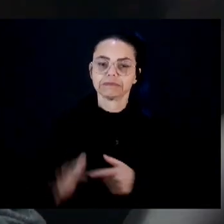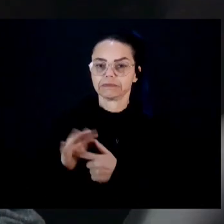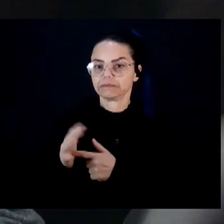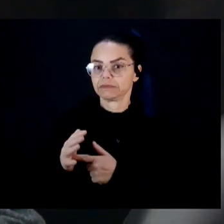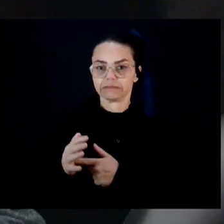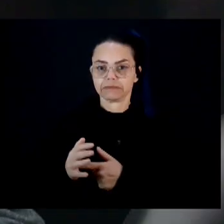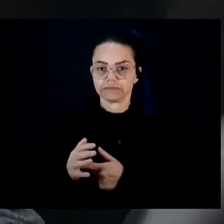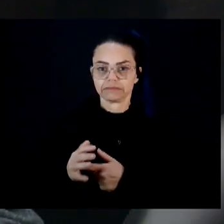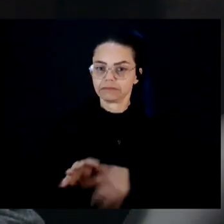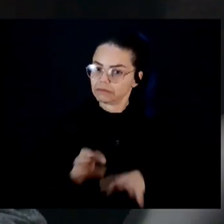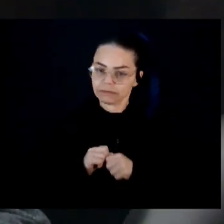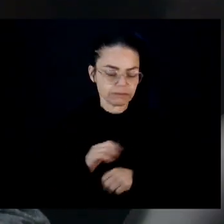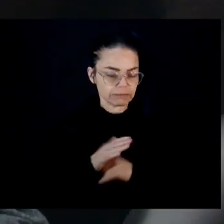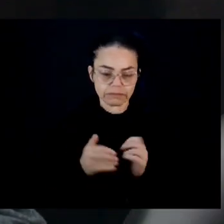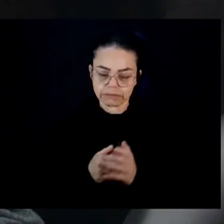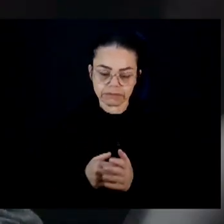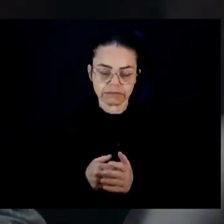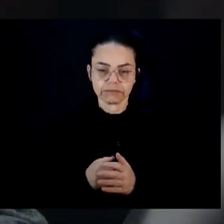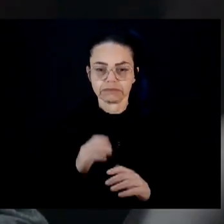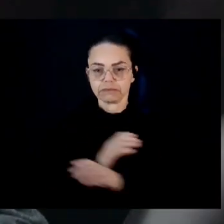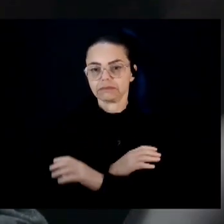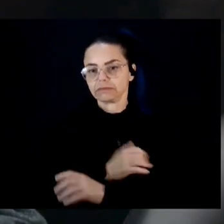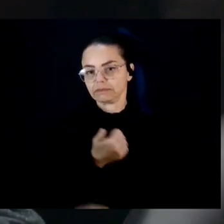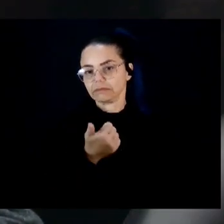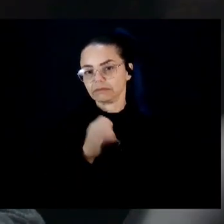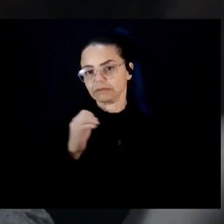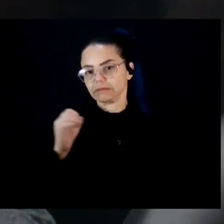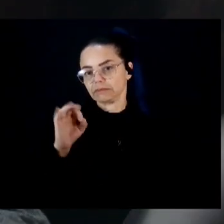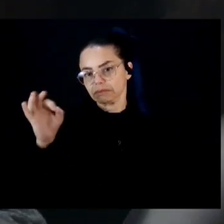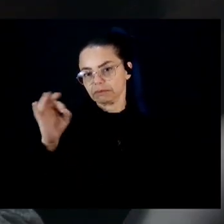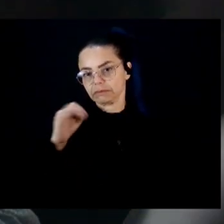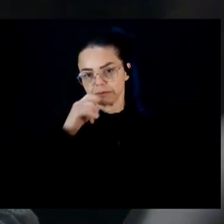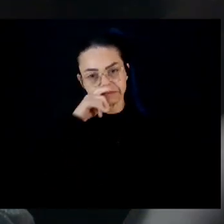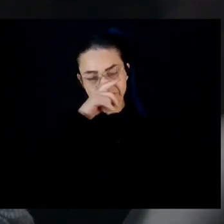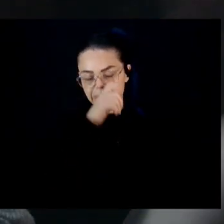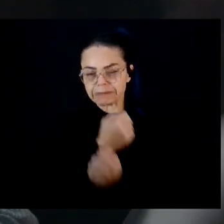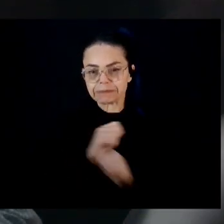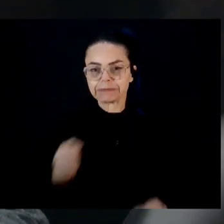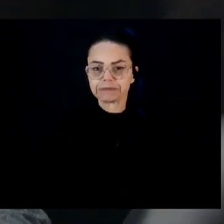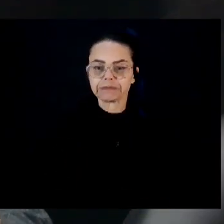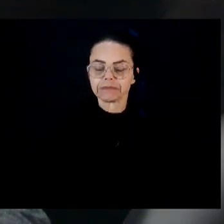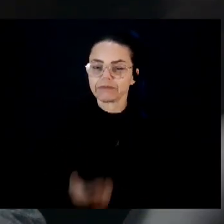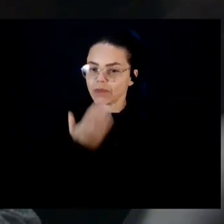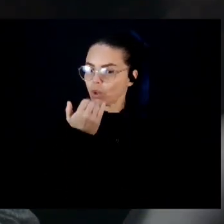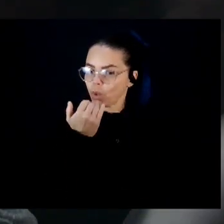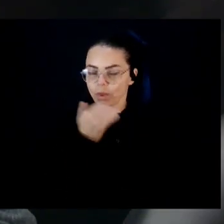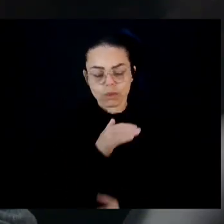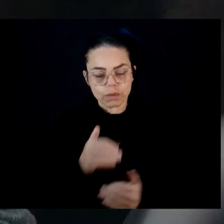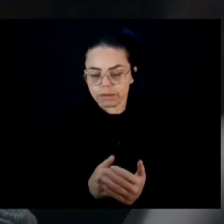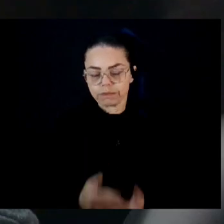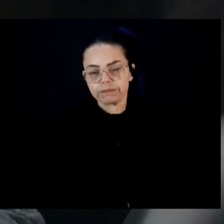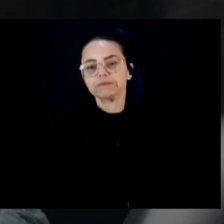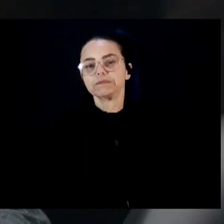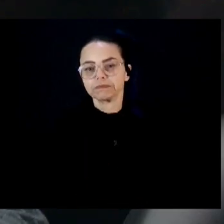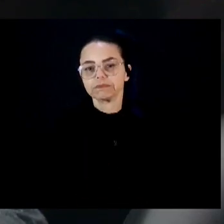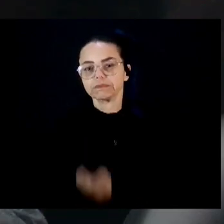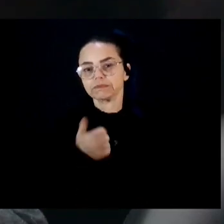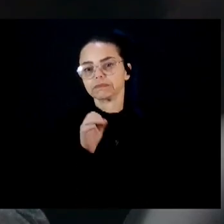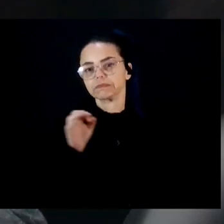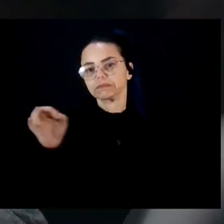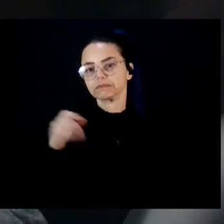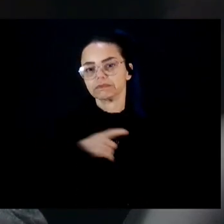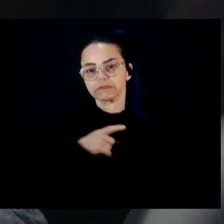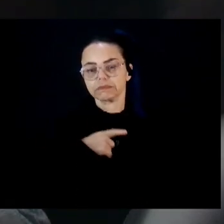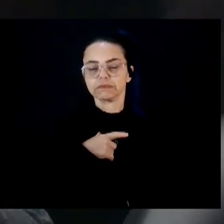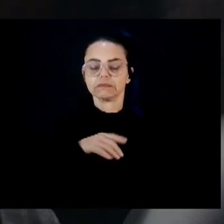absorver tudo completamente, 100%, isso não existe, é impossível, né? Até os alimentos a gente não vai absorver tudo, exato, 100%, então a gente tem que ter critério para